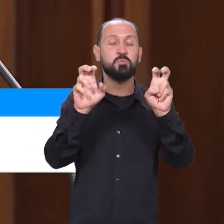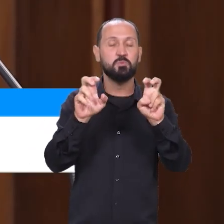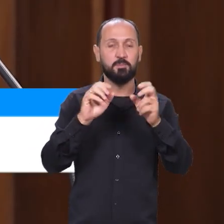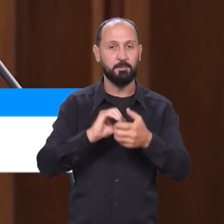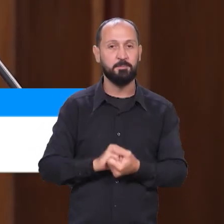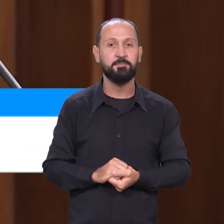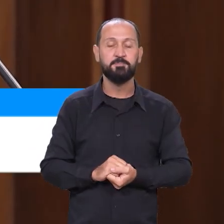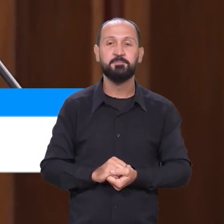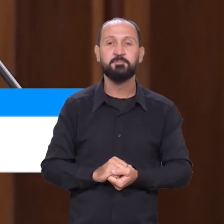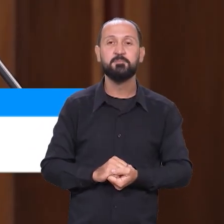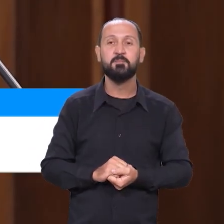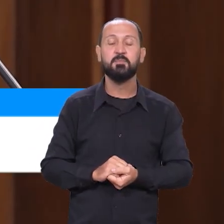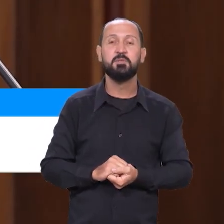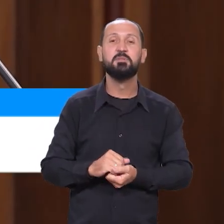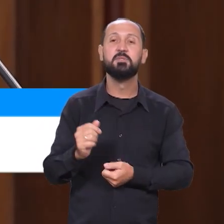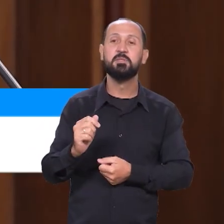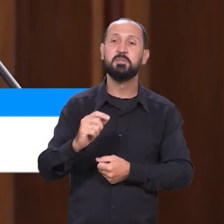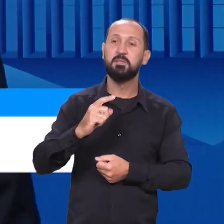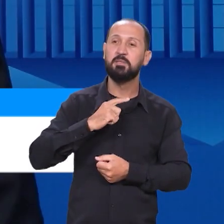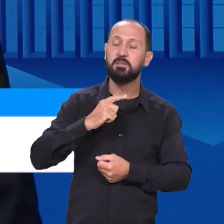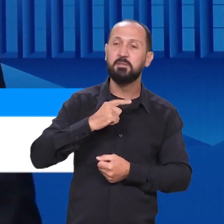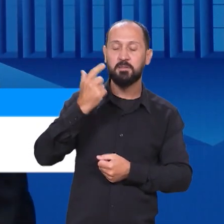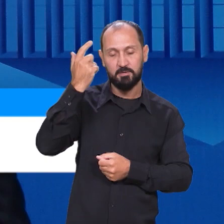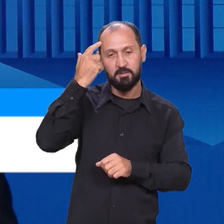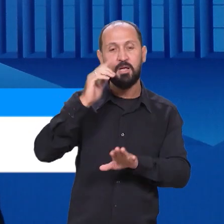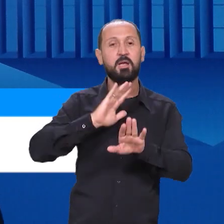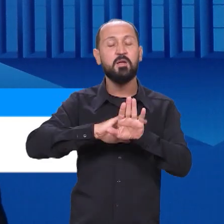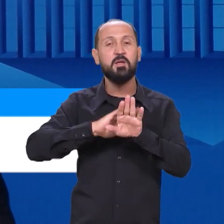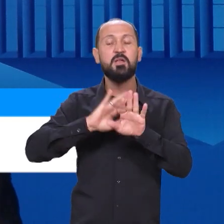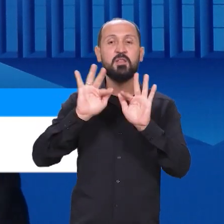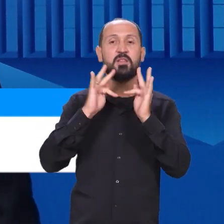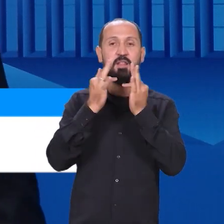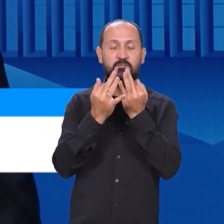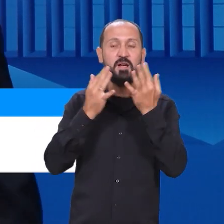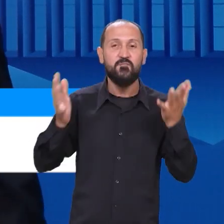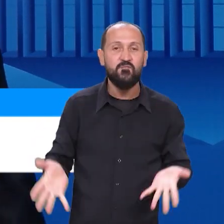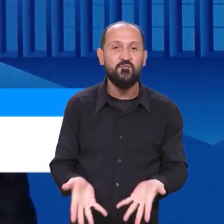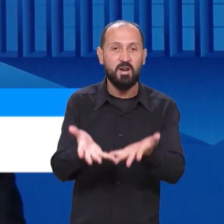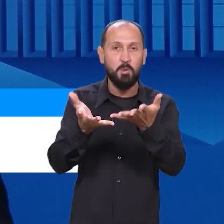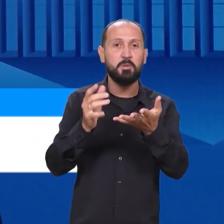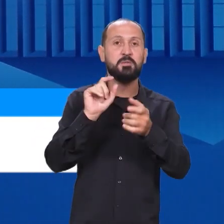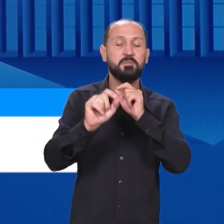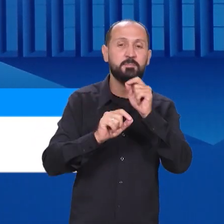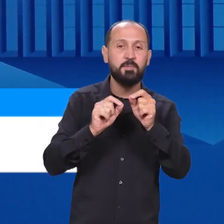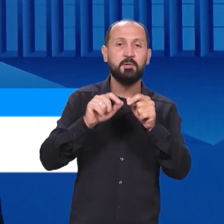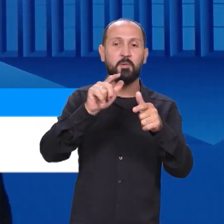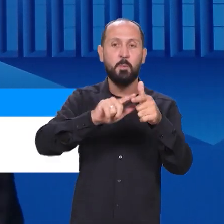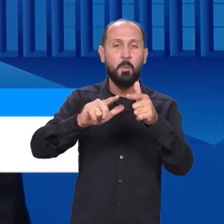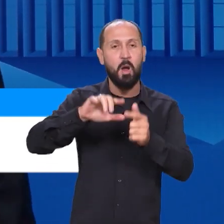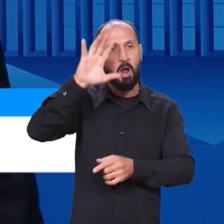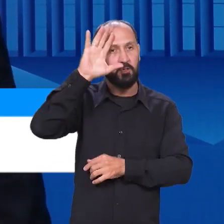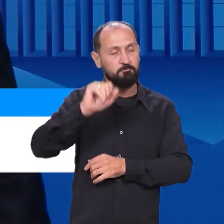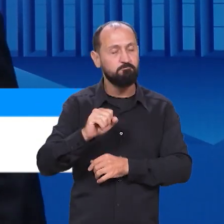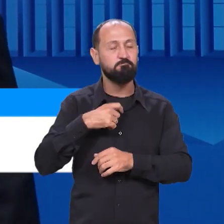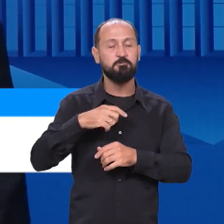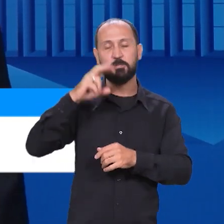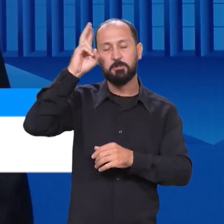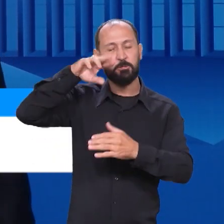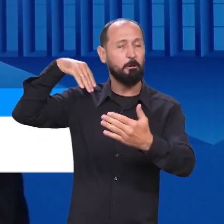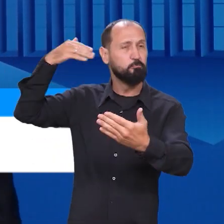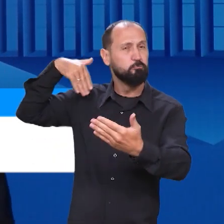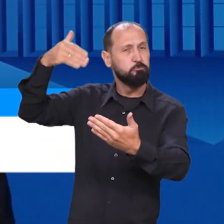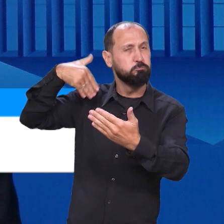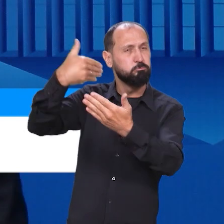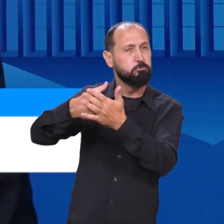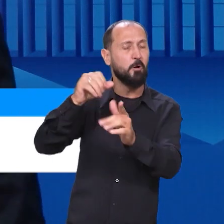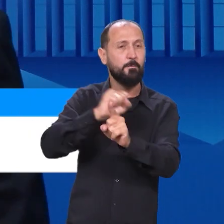parlamentares das discussões a respeito do tema. E a gente que tem essa ideologia de valorização da família para a resolução